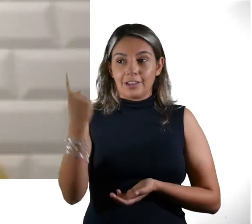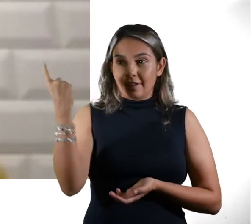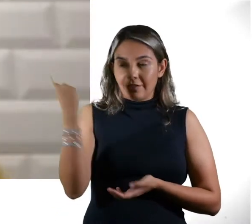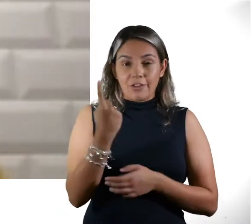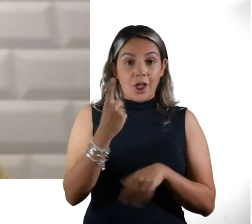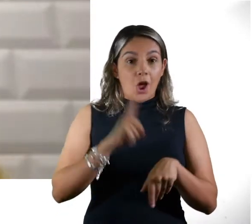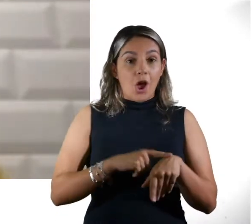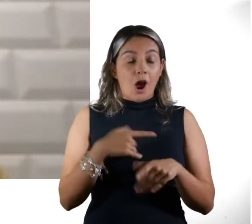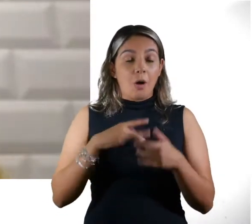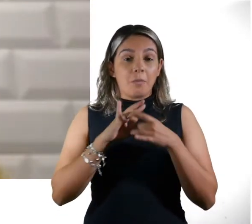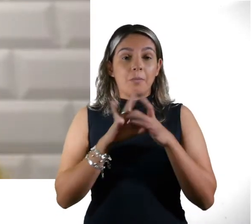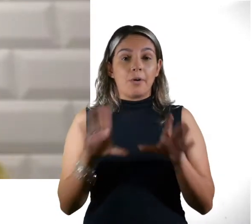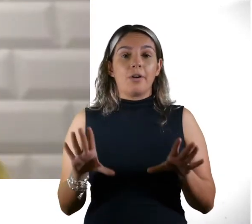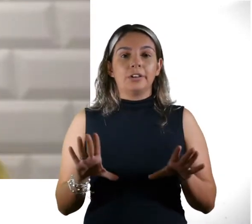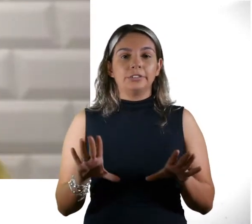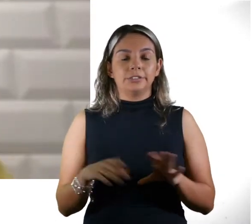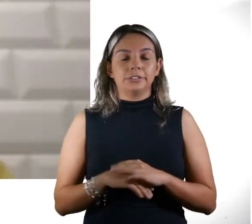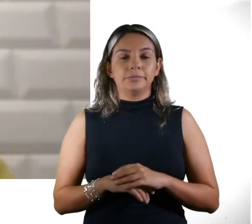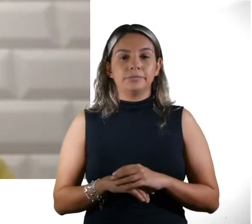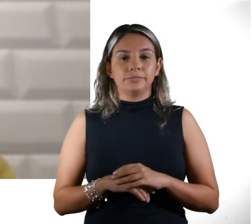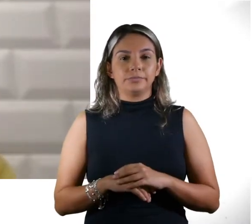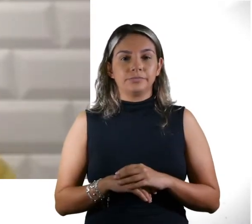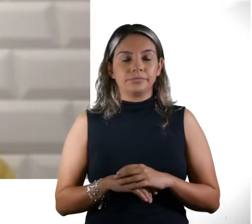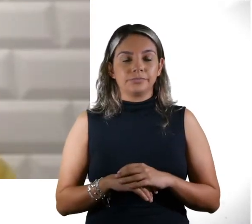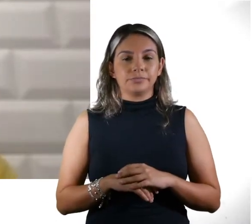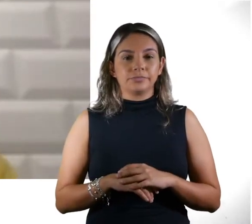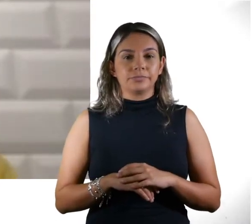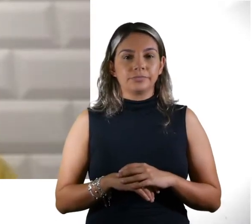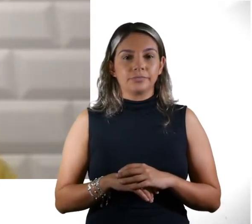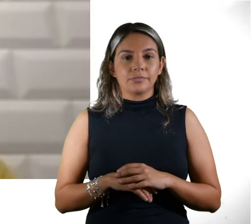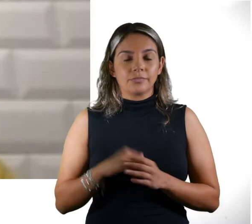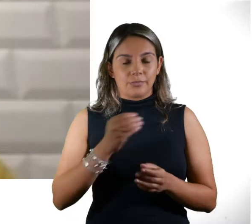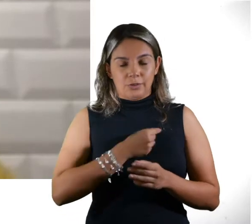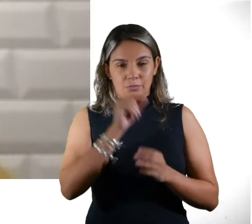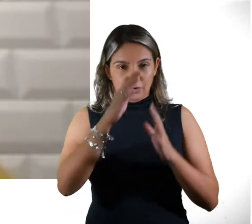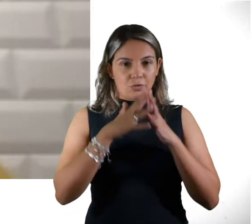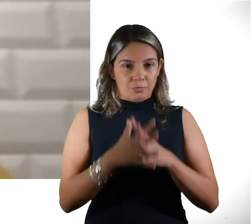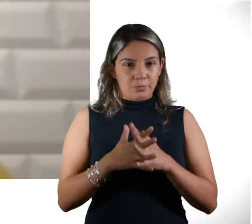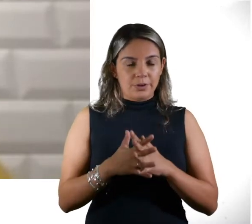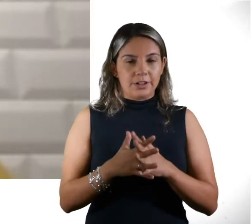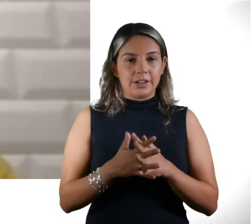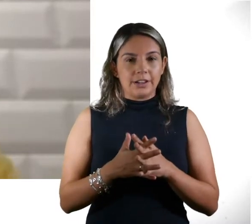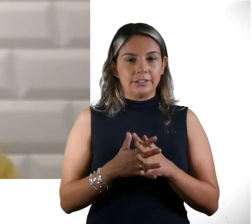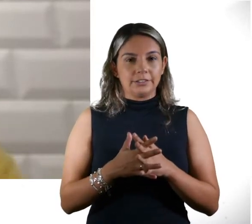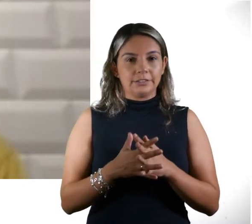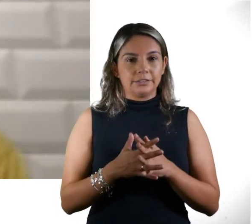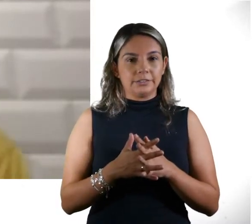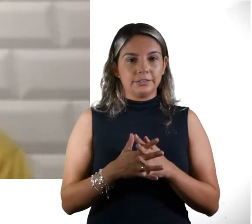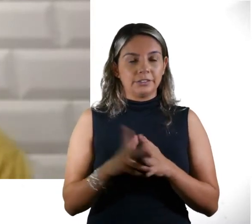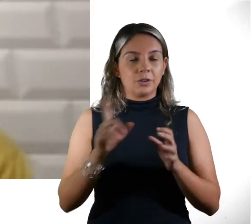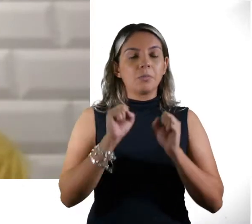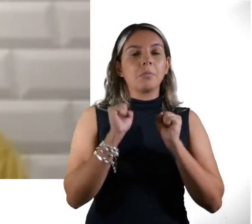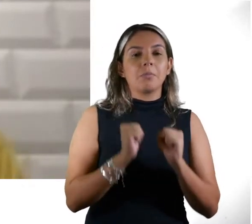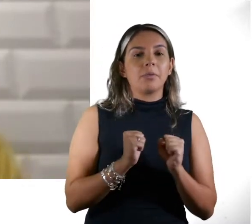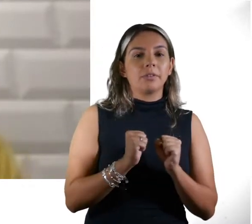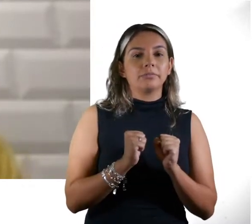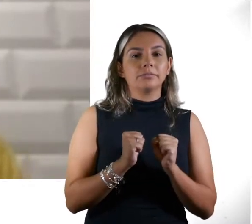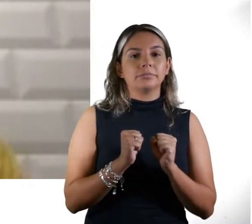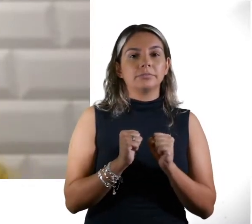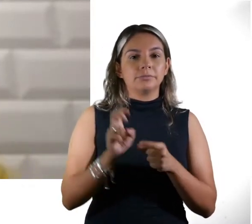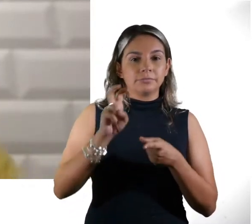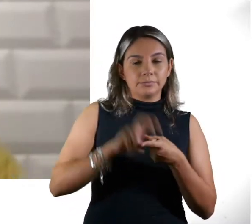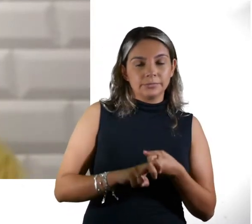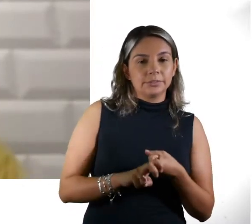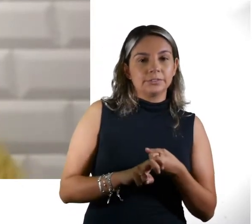é? Porque com isto tudo a vida é um pouco complicada, nem sempre posso